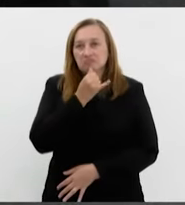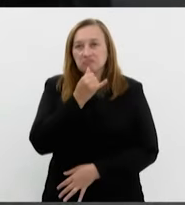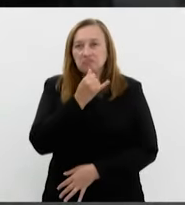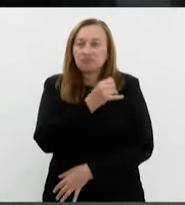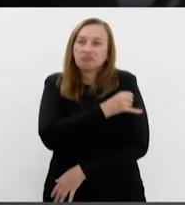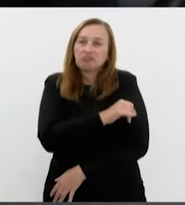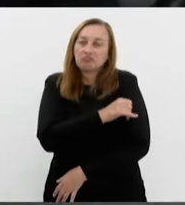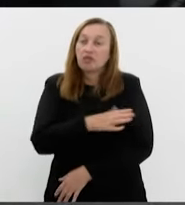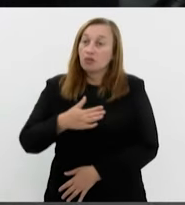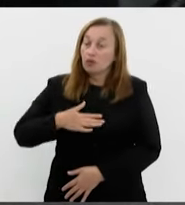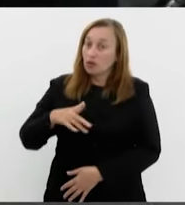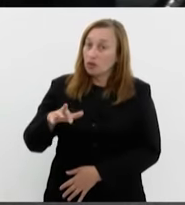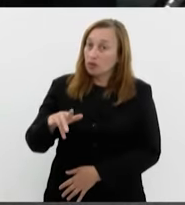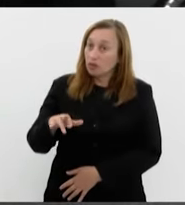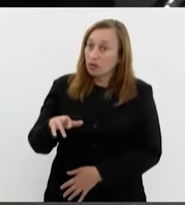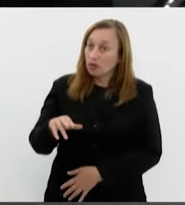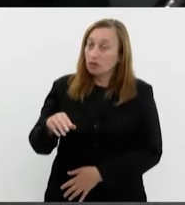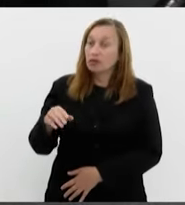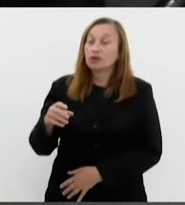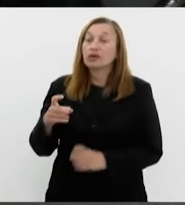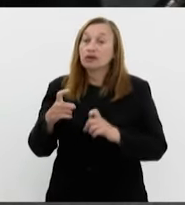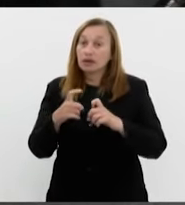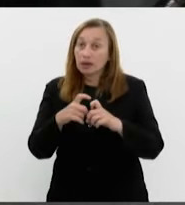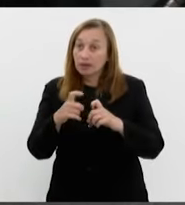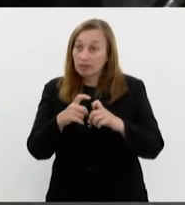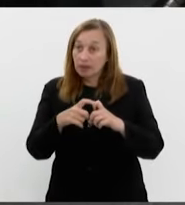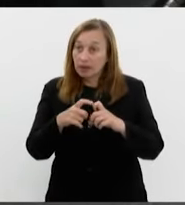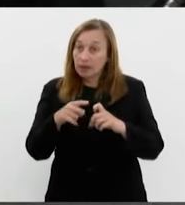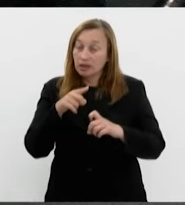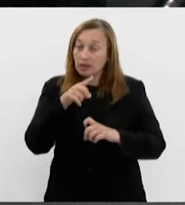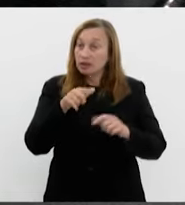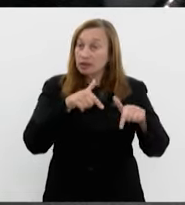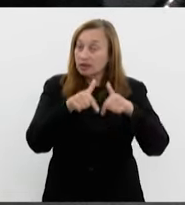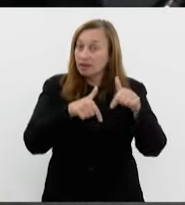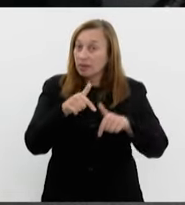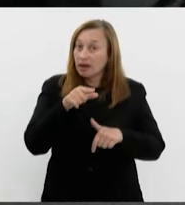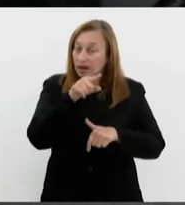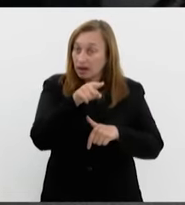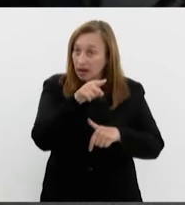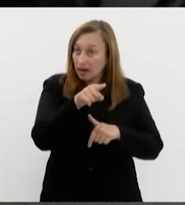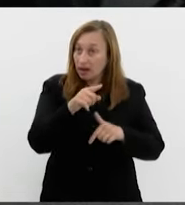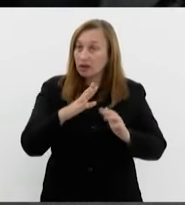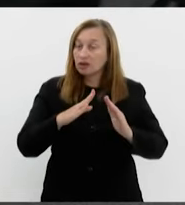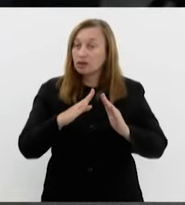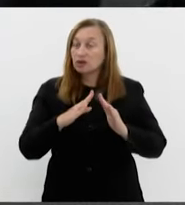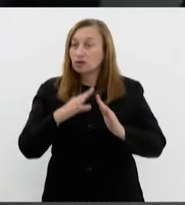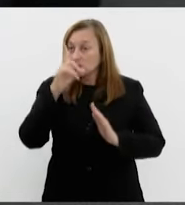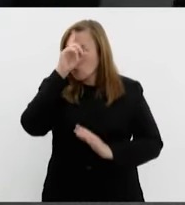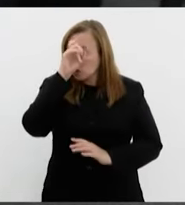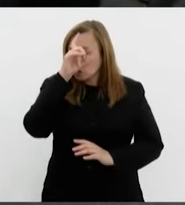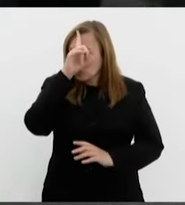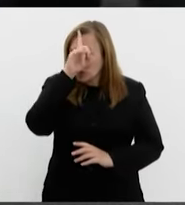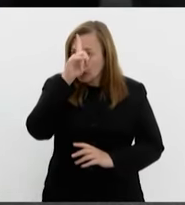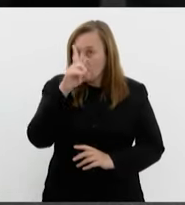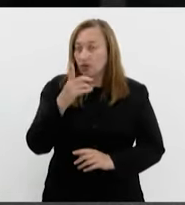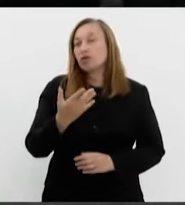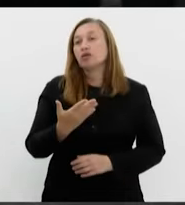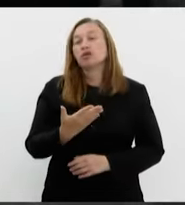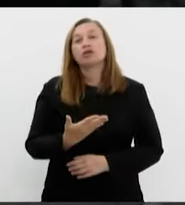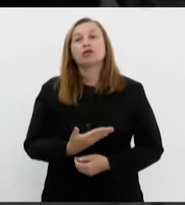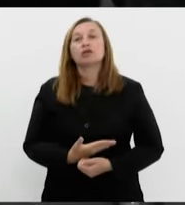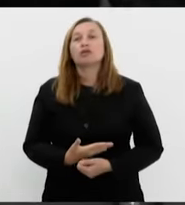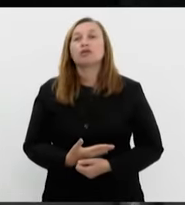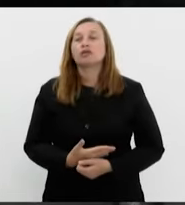que é médico, neurocirurgião, que atua lá no Hospital Pasteur, no Meyer, na mesma região que o Coronel Busnello foi